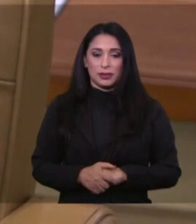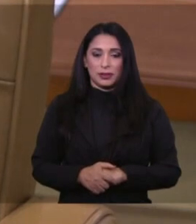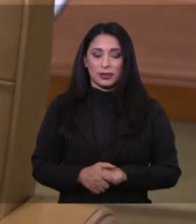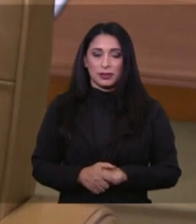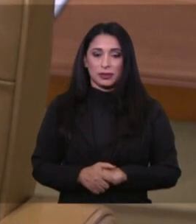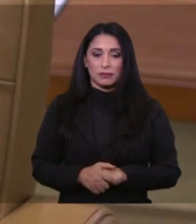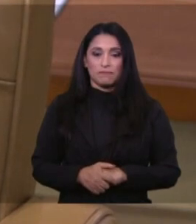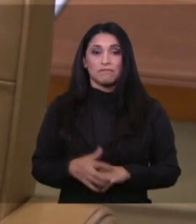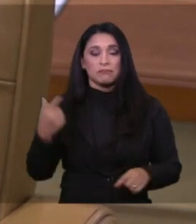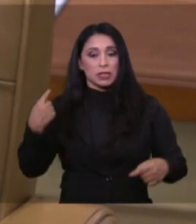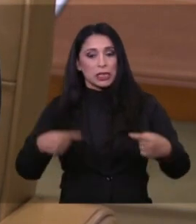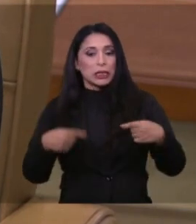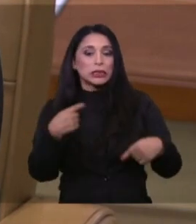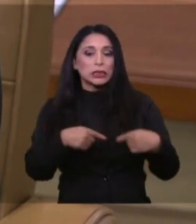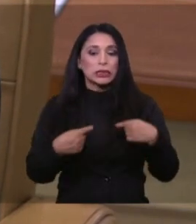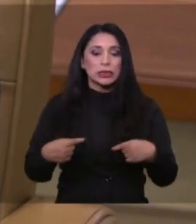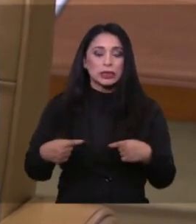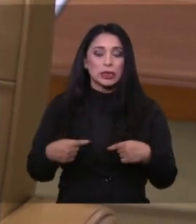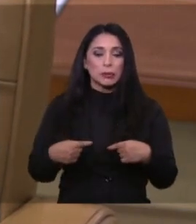Debate